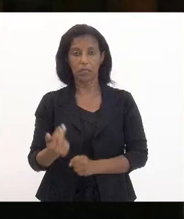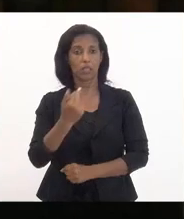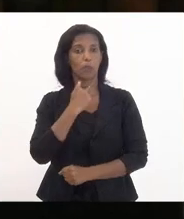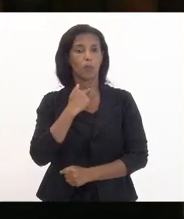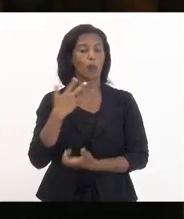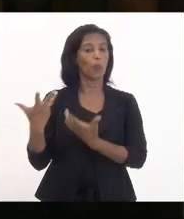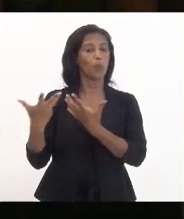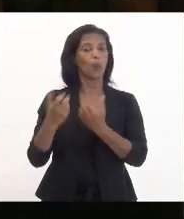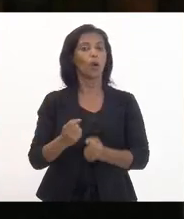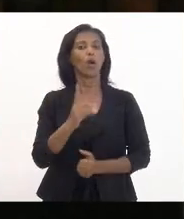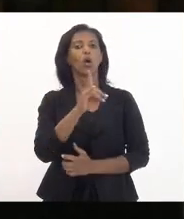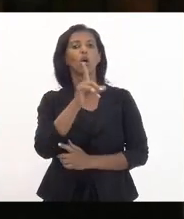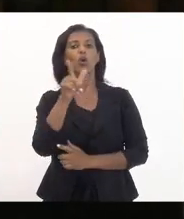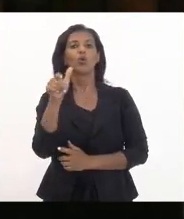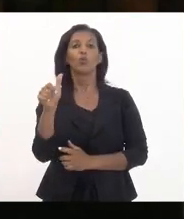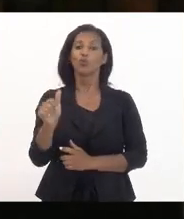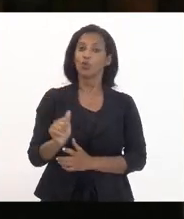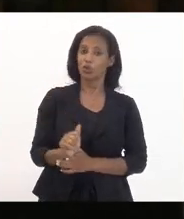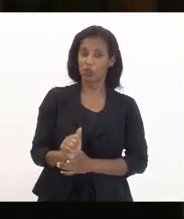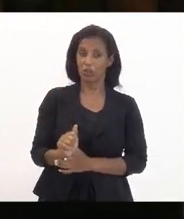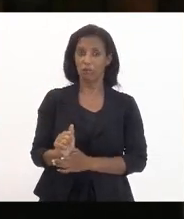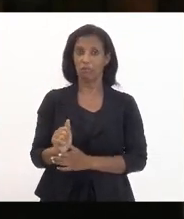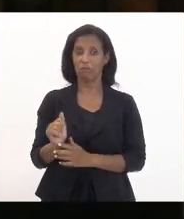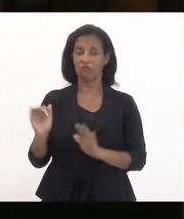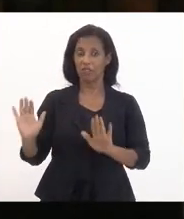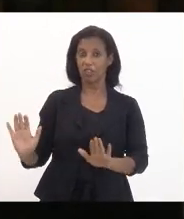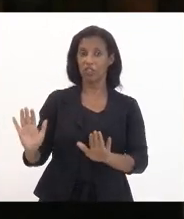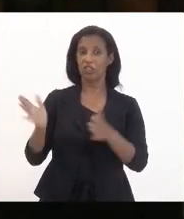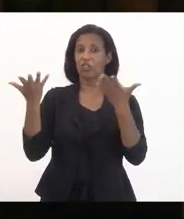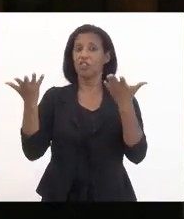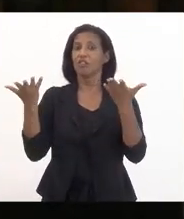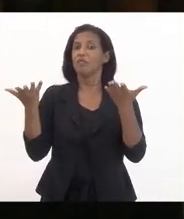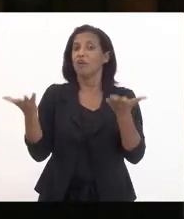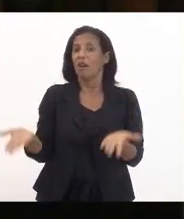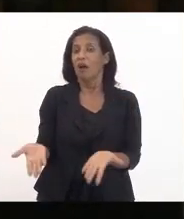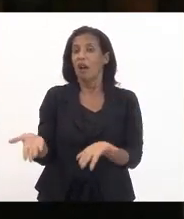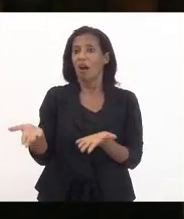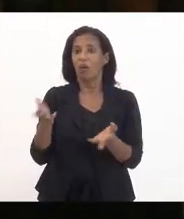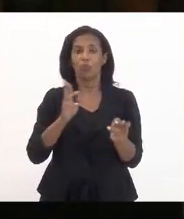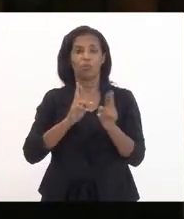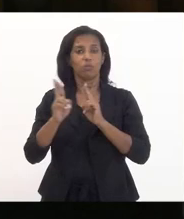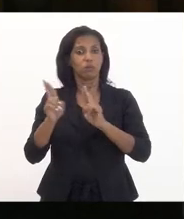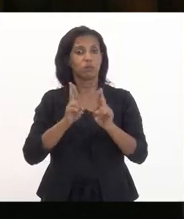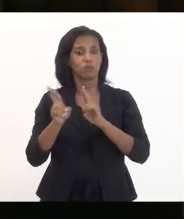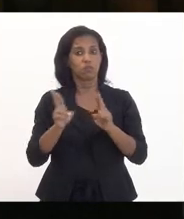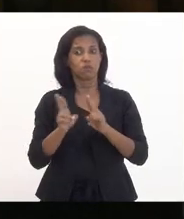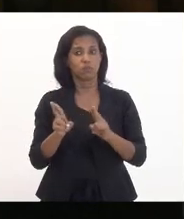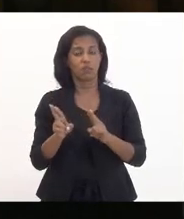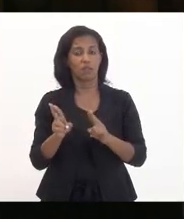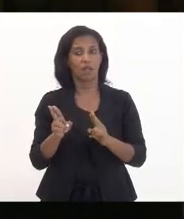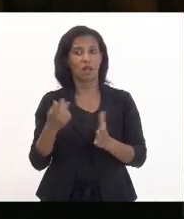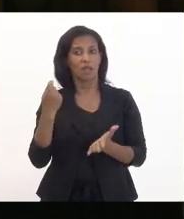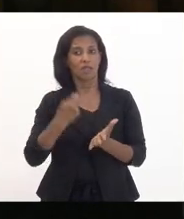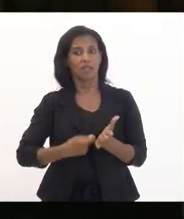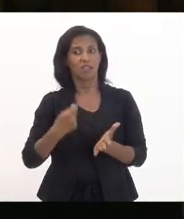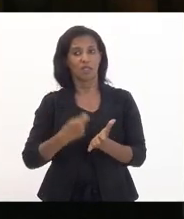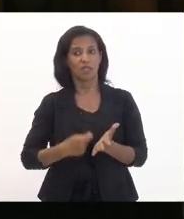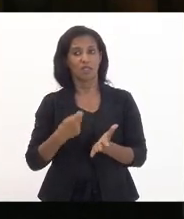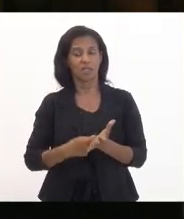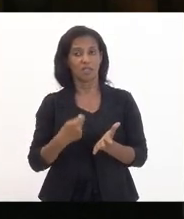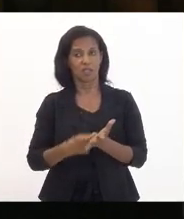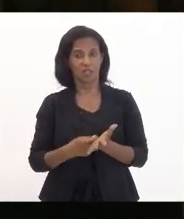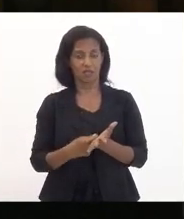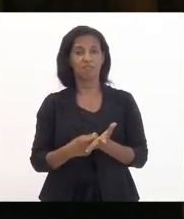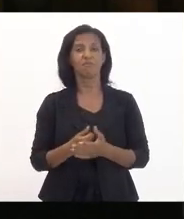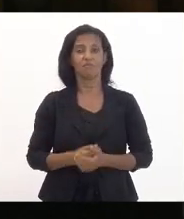pode aceitar uma data alusiva a algo relacionado à existência,